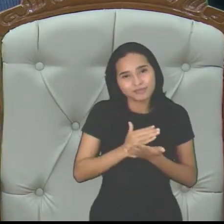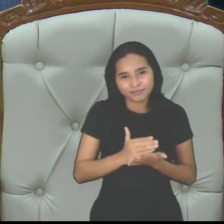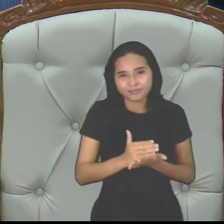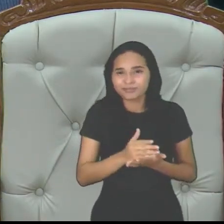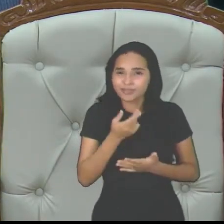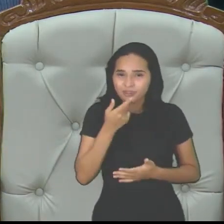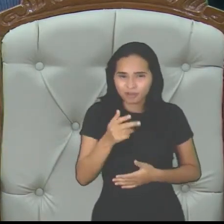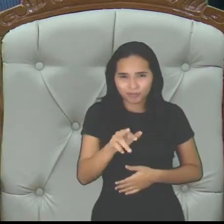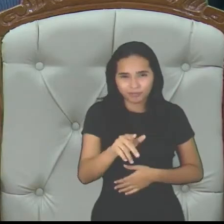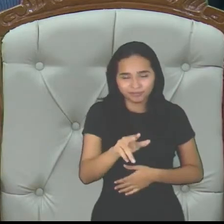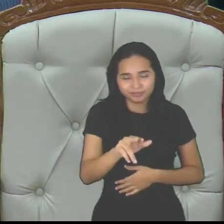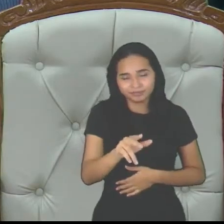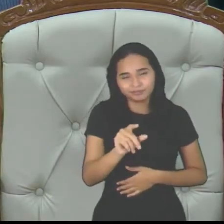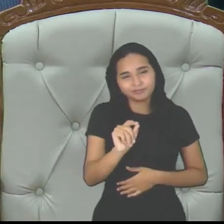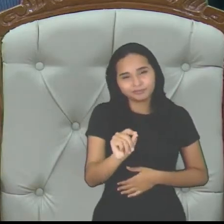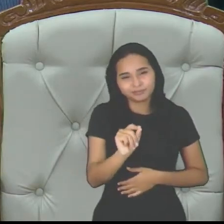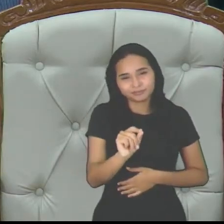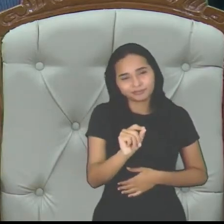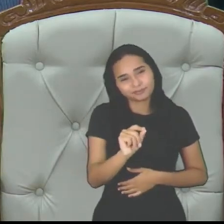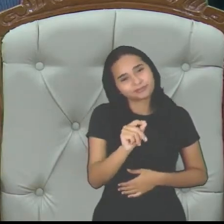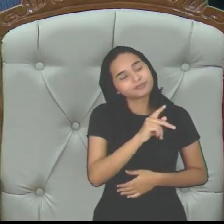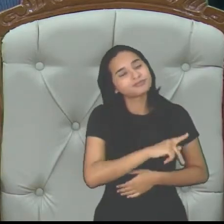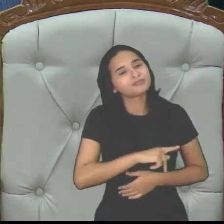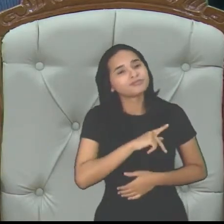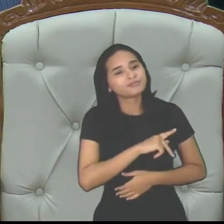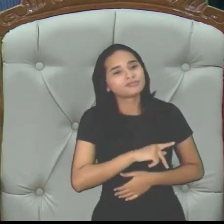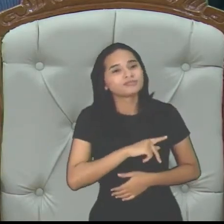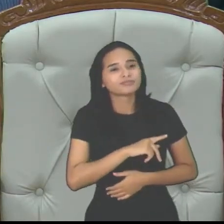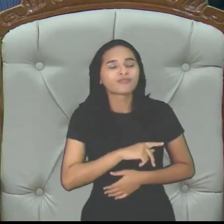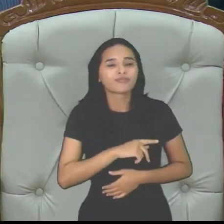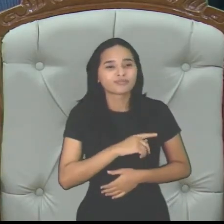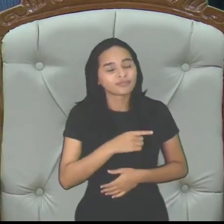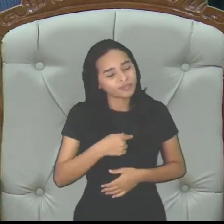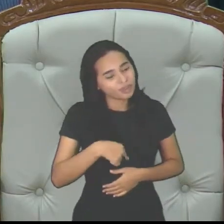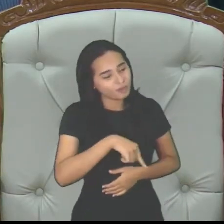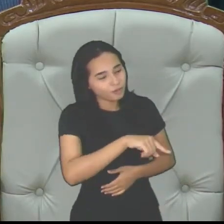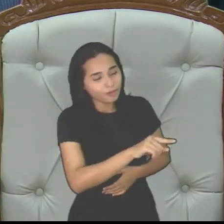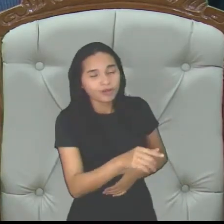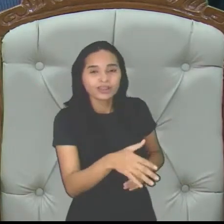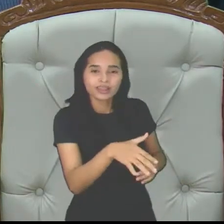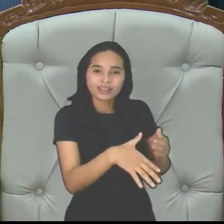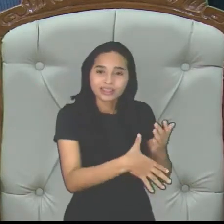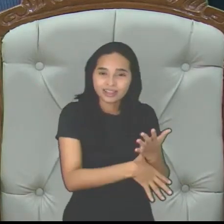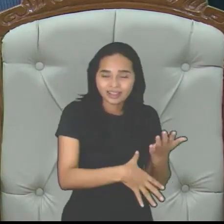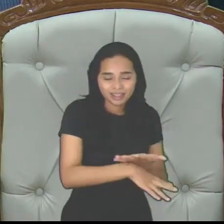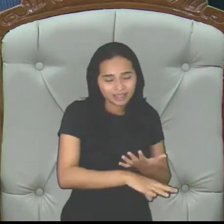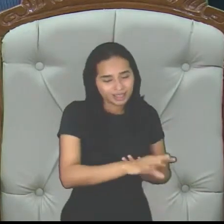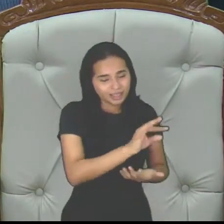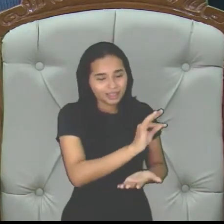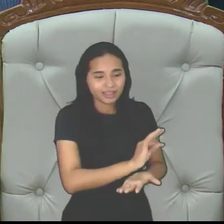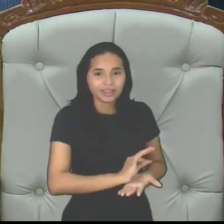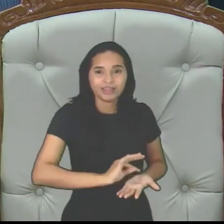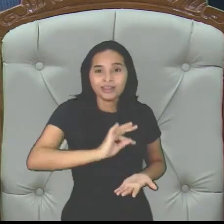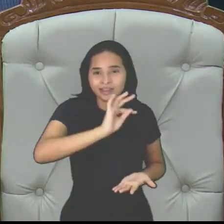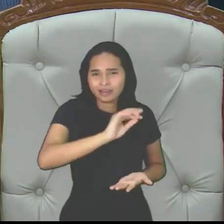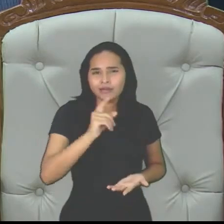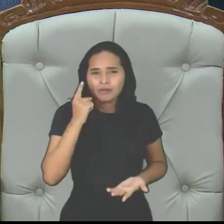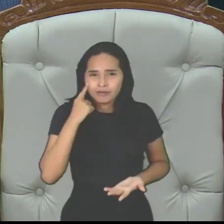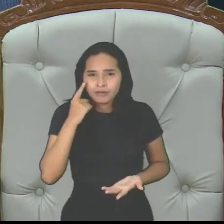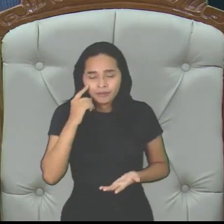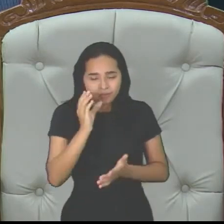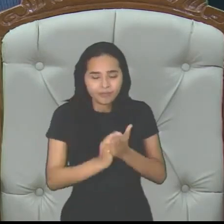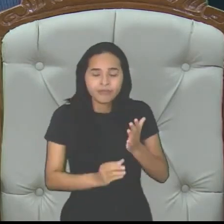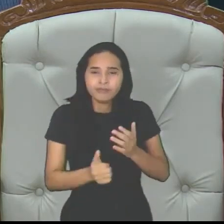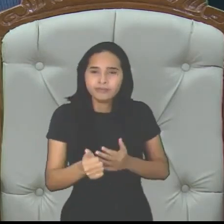falar para os irmãos que, quando Paulo esteve em Tessalônica, nós vemos isso no capítulo 17 de Atos dos